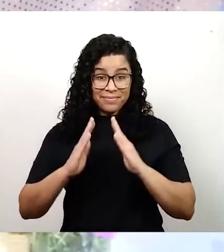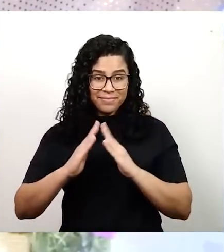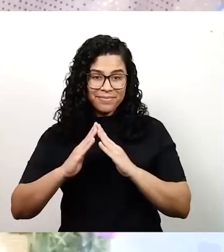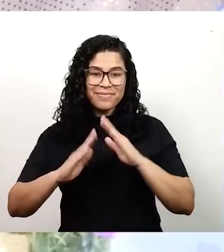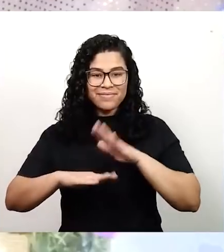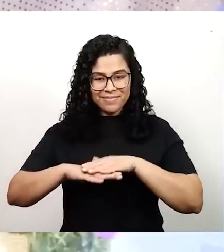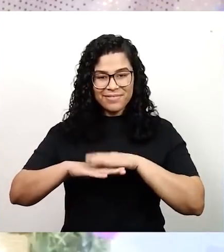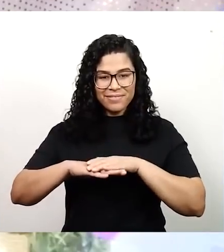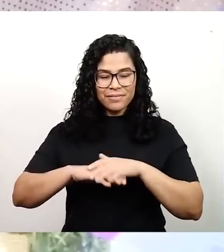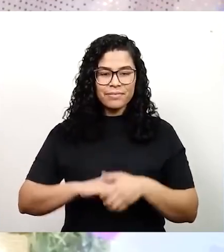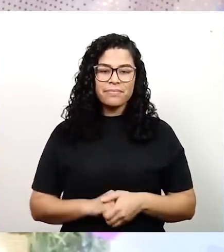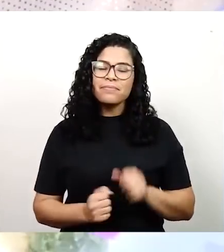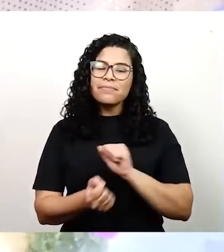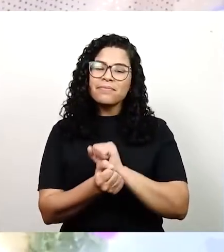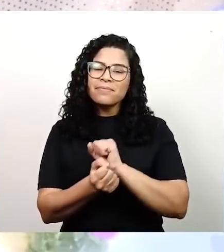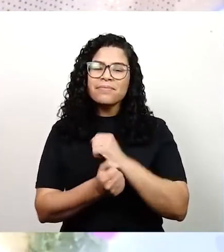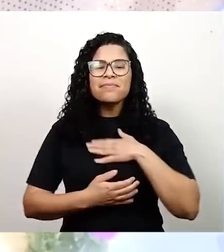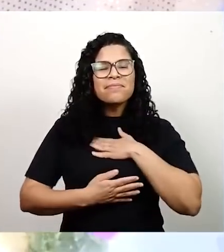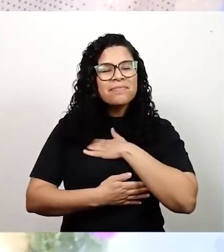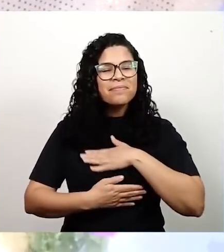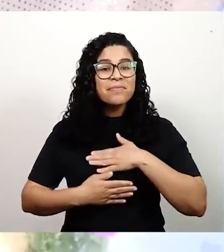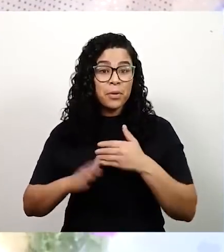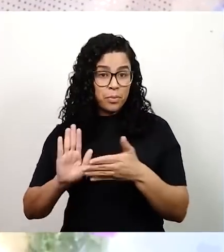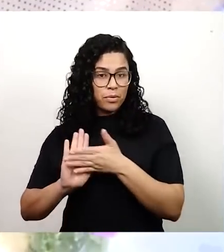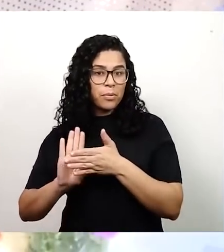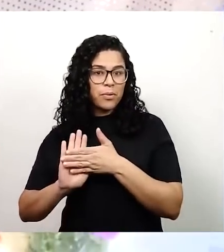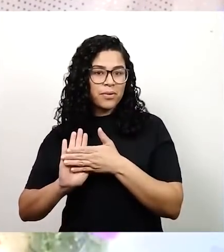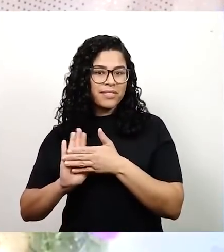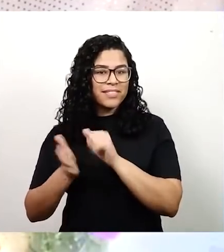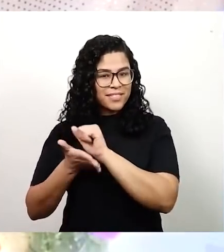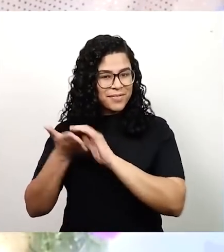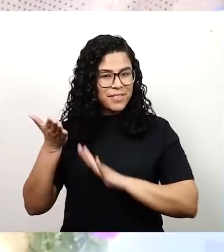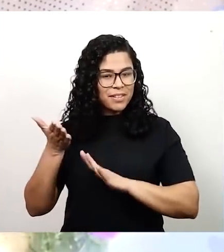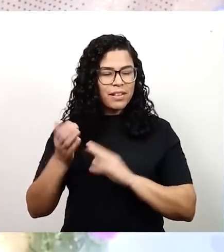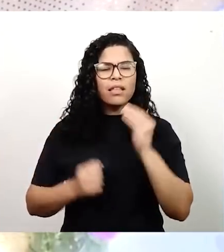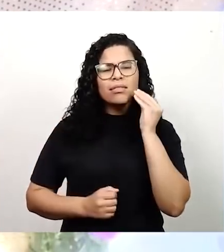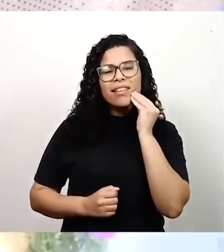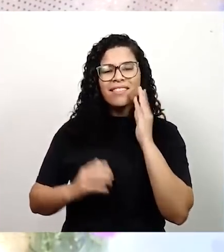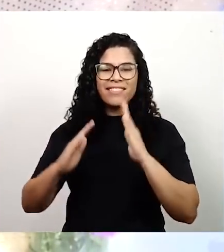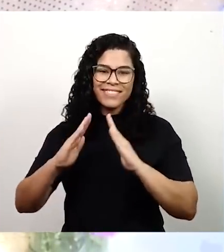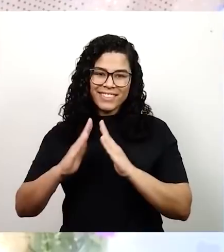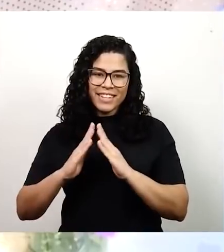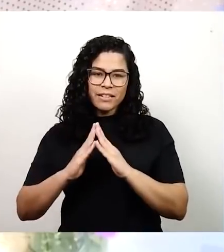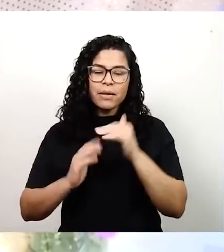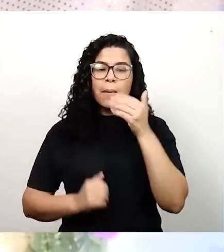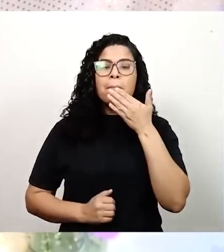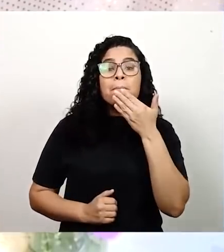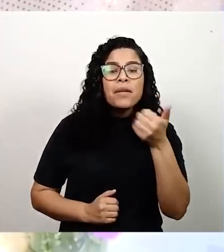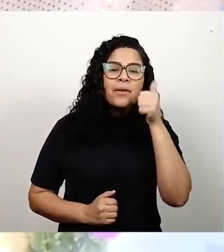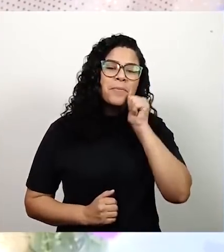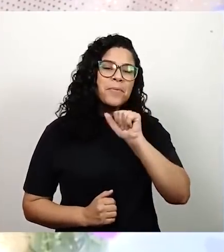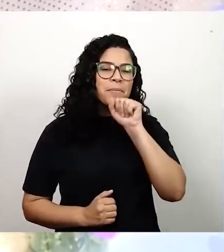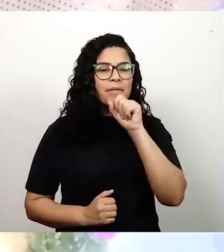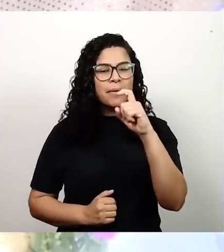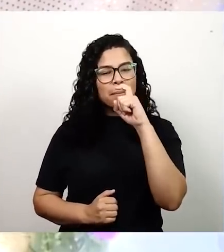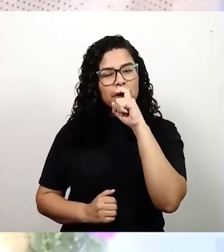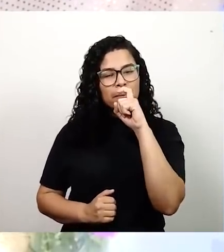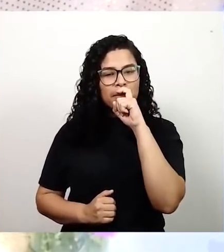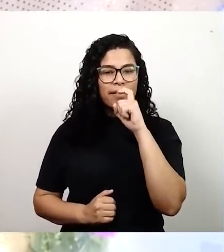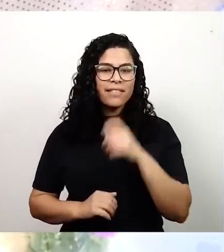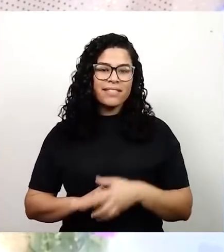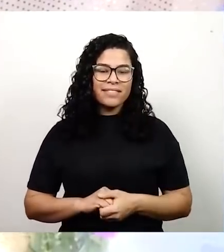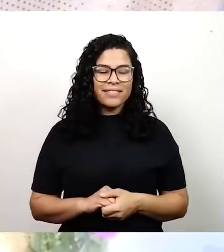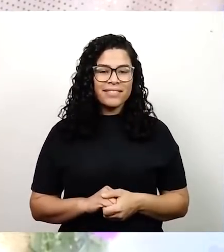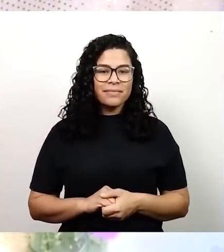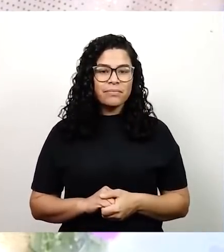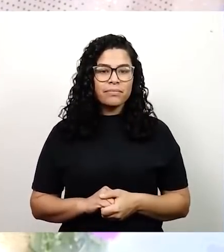Vamos tentar fazer aí em casa? Espero que tenham gostado desta proposta. Vamos tentar fazer em casa? Peça algumas coisas